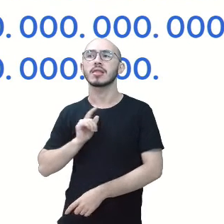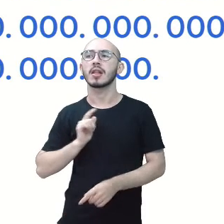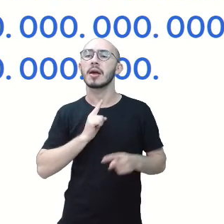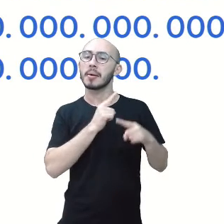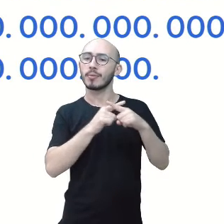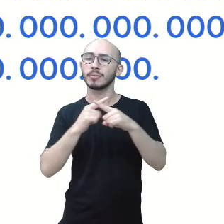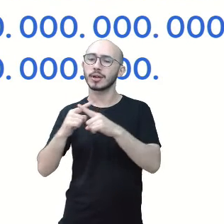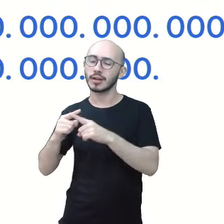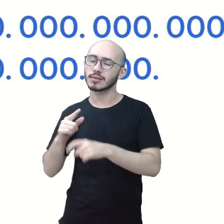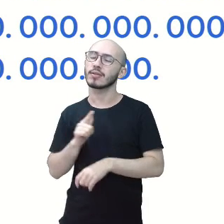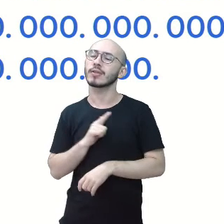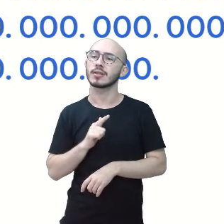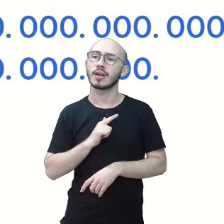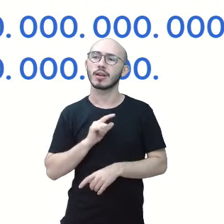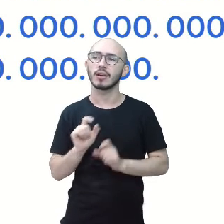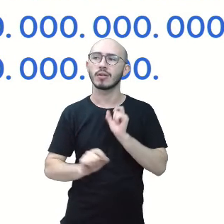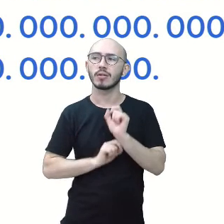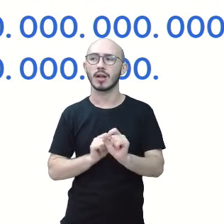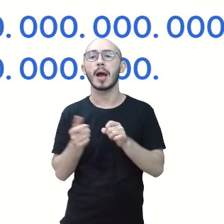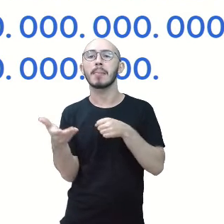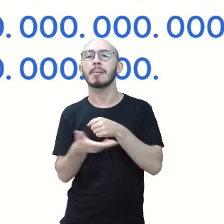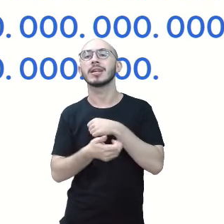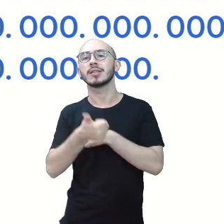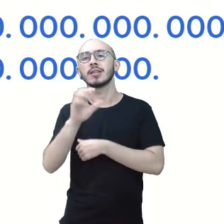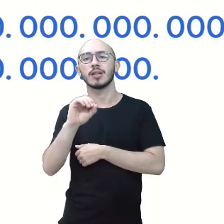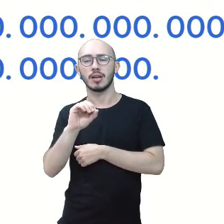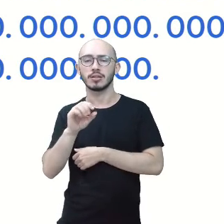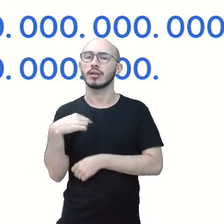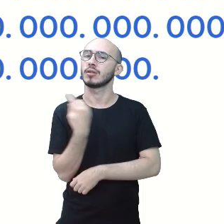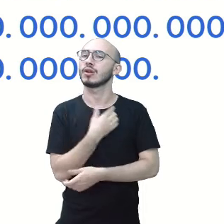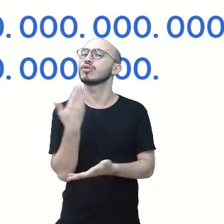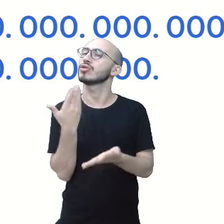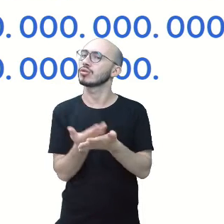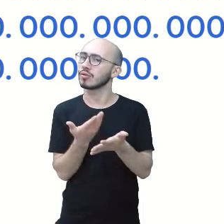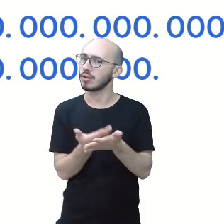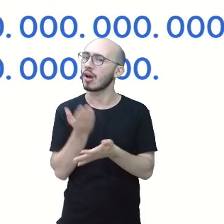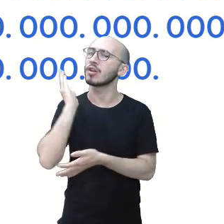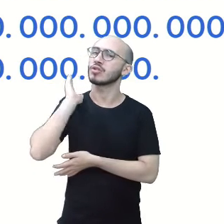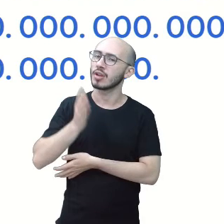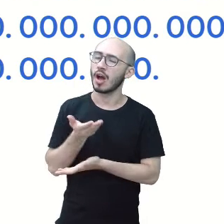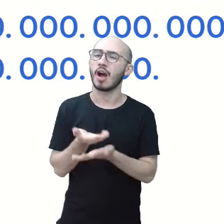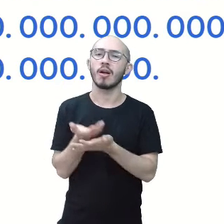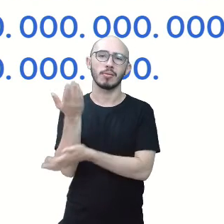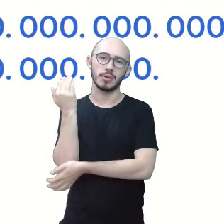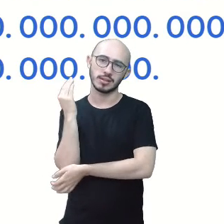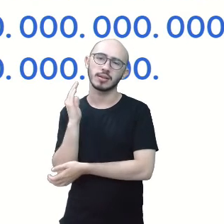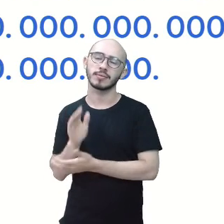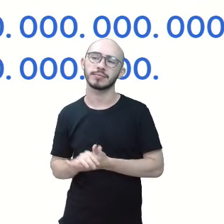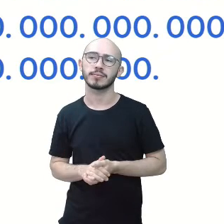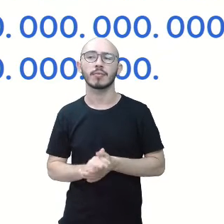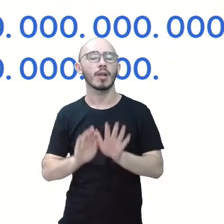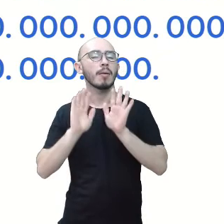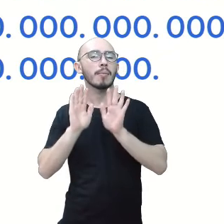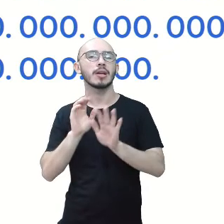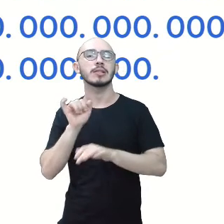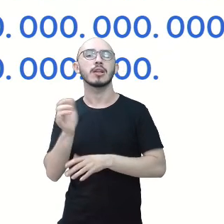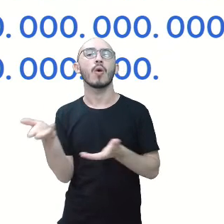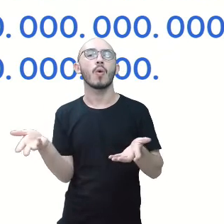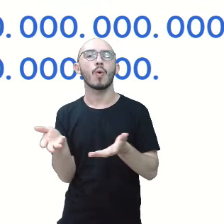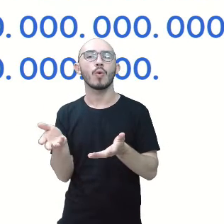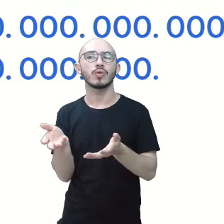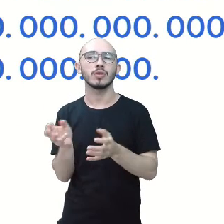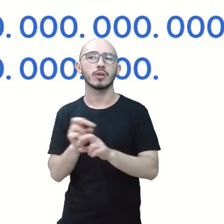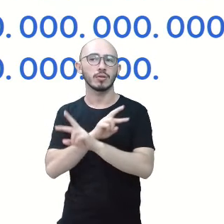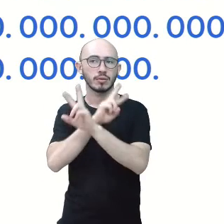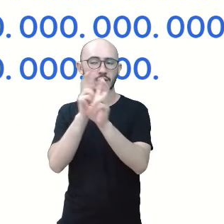pode ser expressa através da base 10. A gente já trabalhou esse tipo de relação em outras aulas. Mas, se a gente hoje está falando